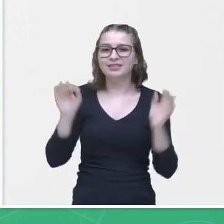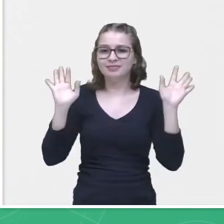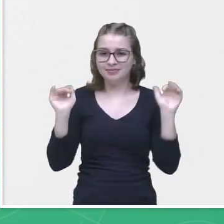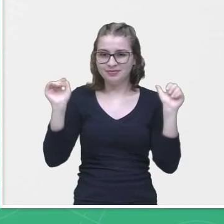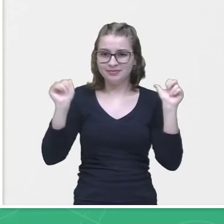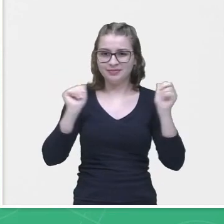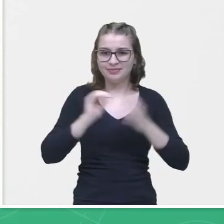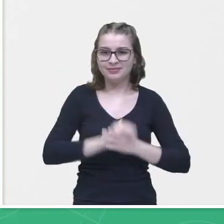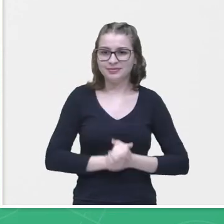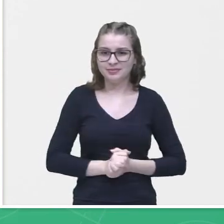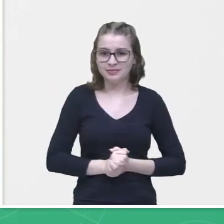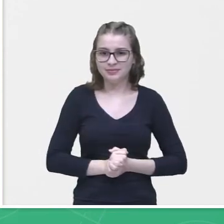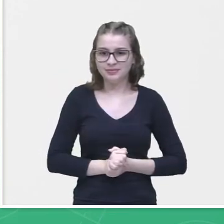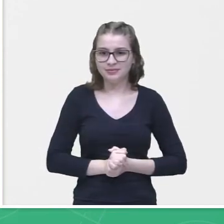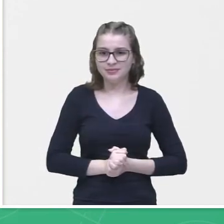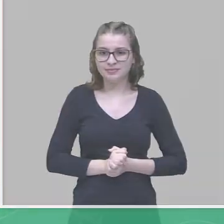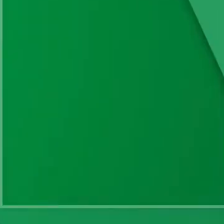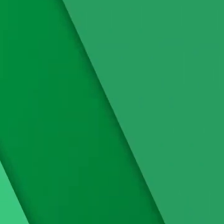próxima.